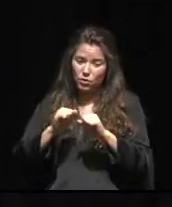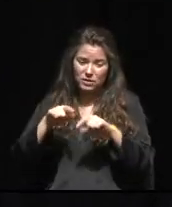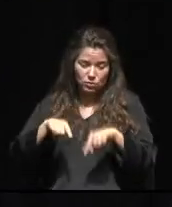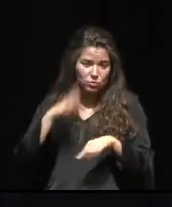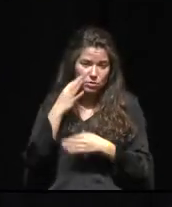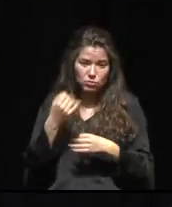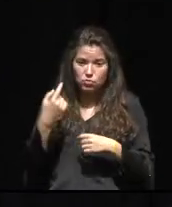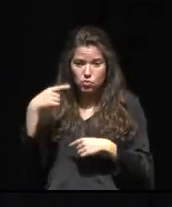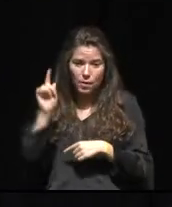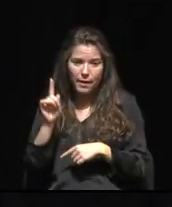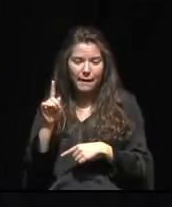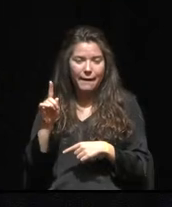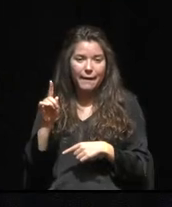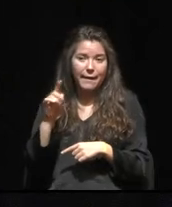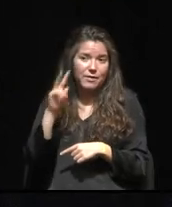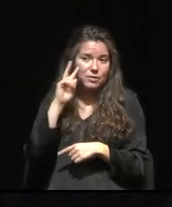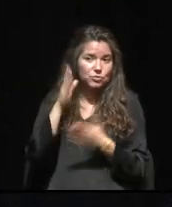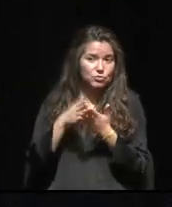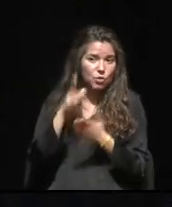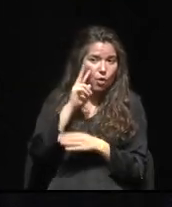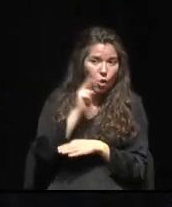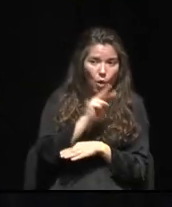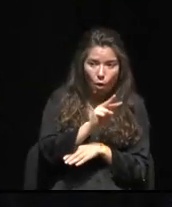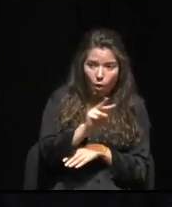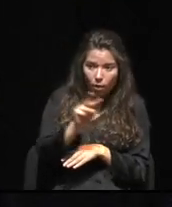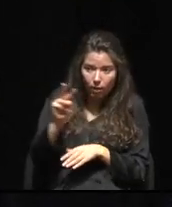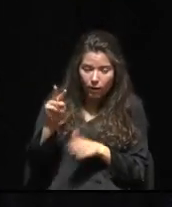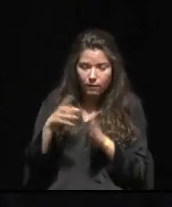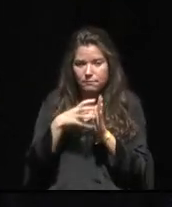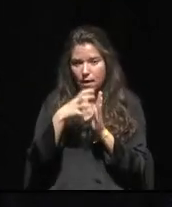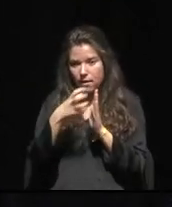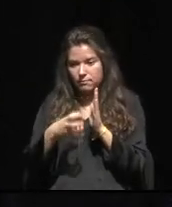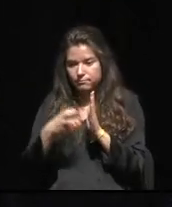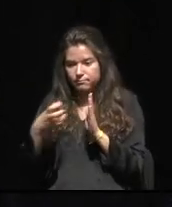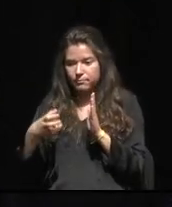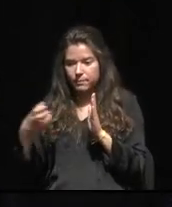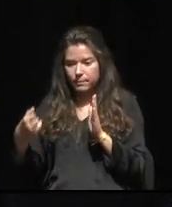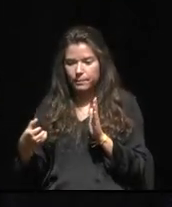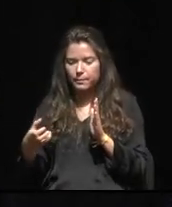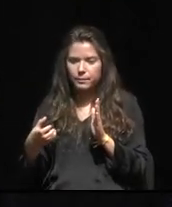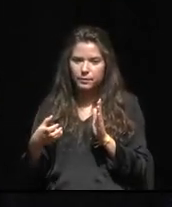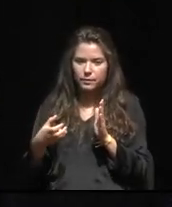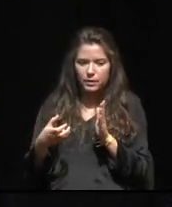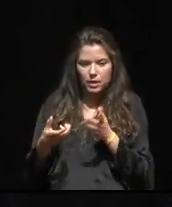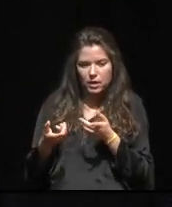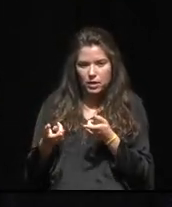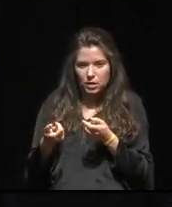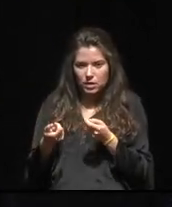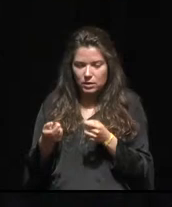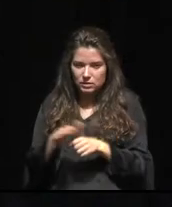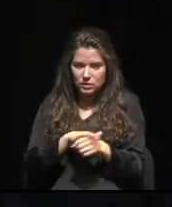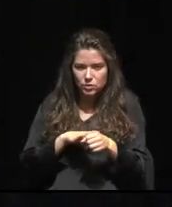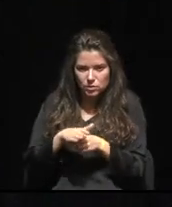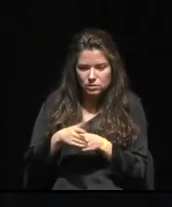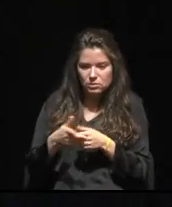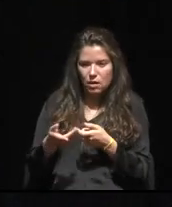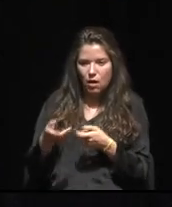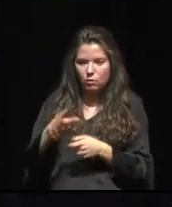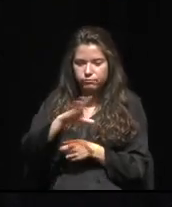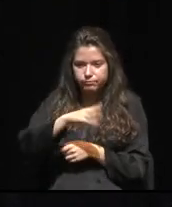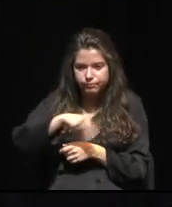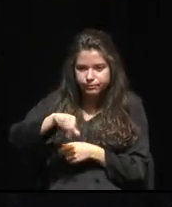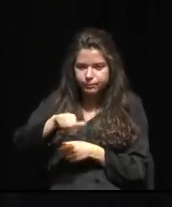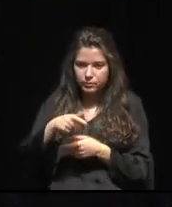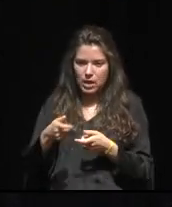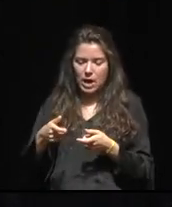simples basta olhar para todo o complexo eh esquema geopolítico em que vivemos em Portugal e